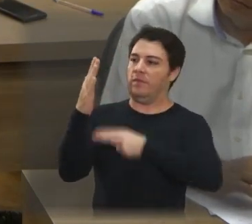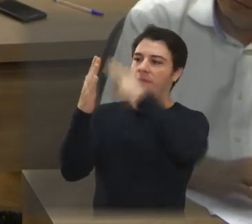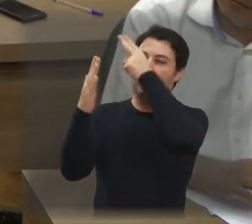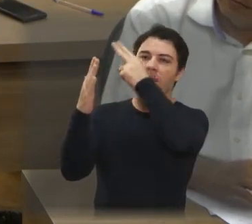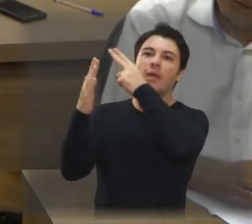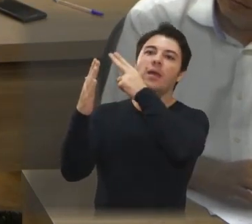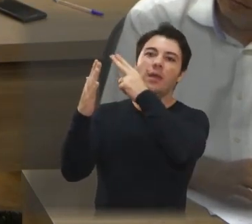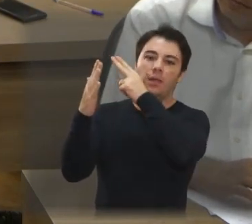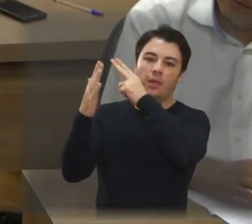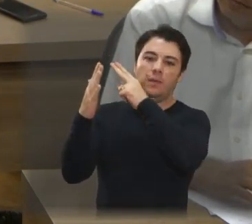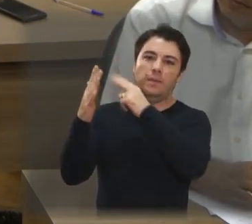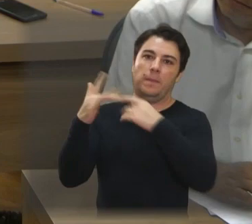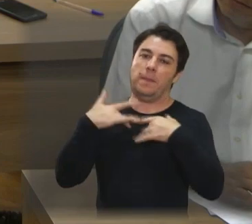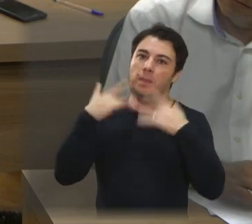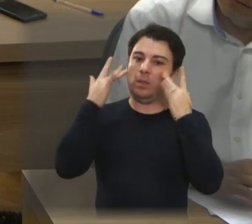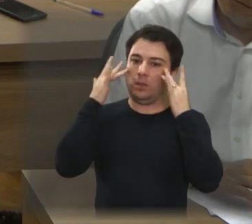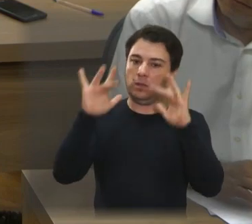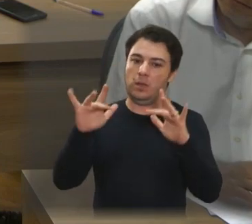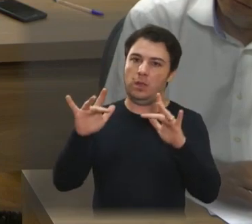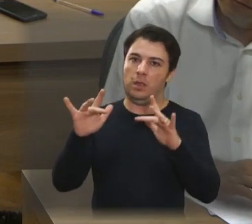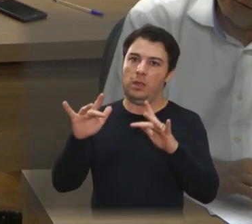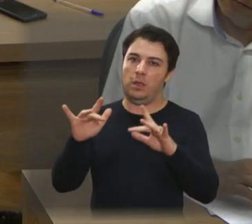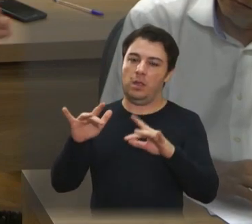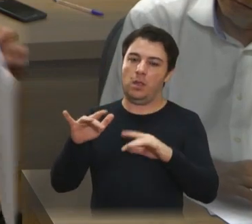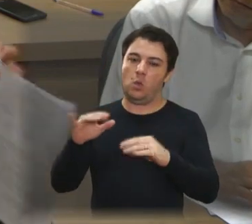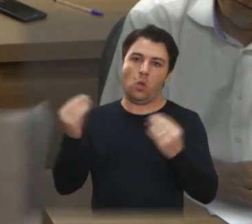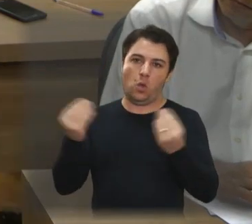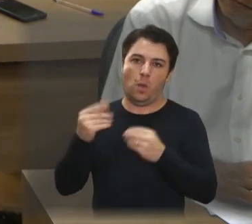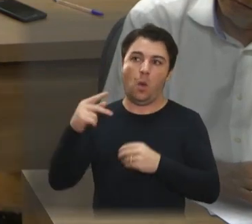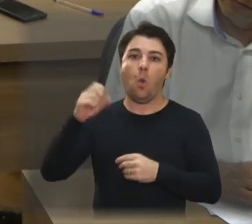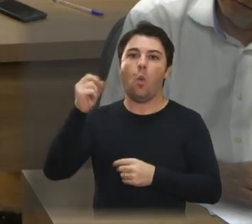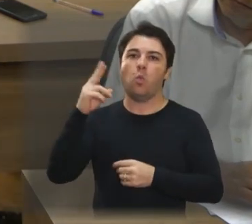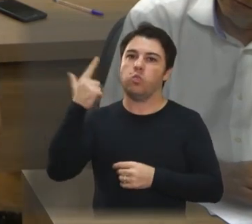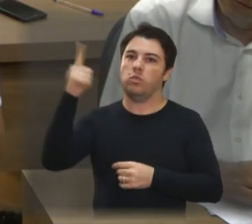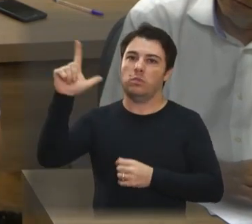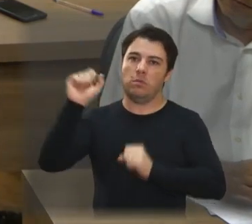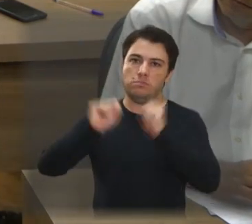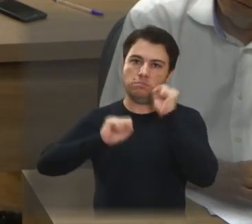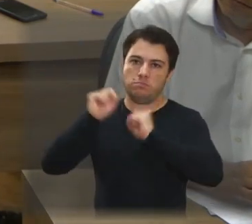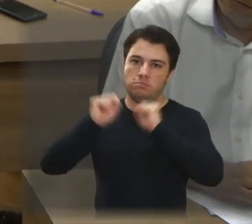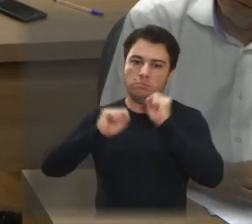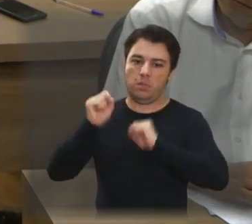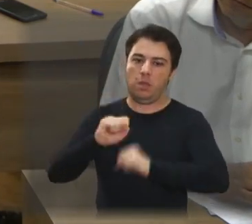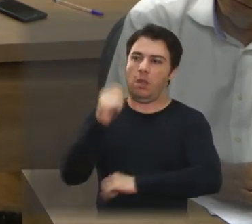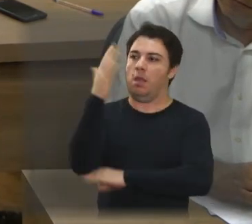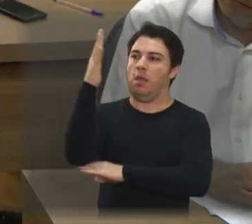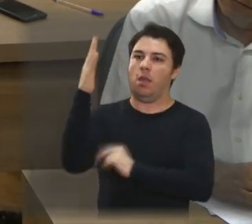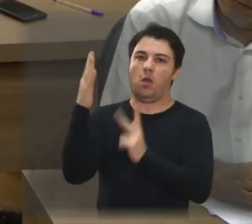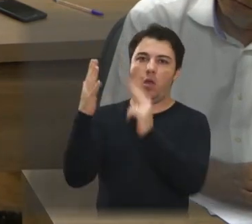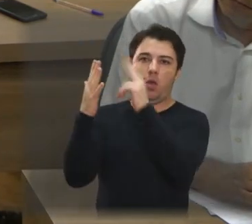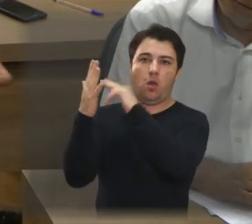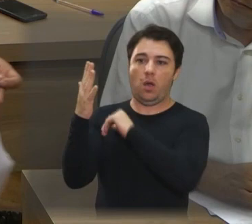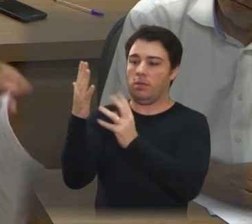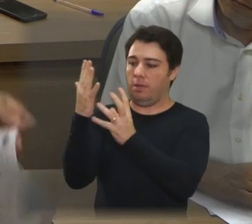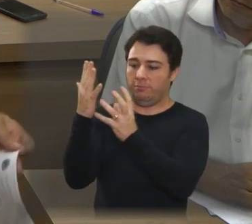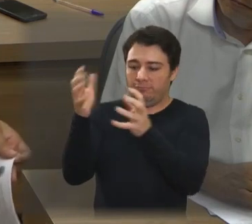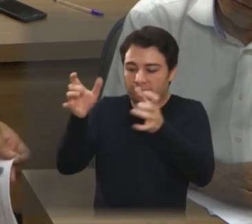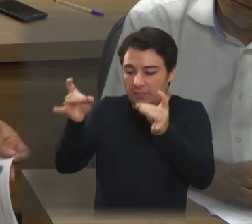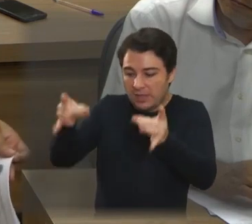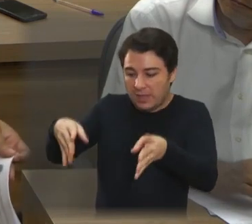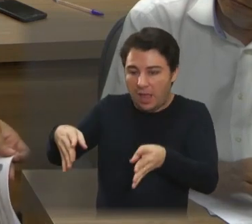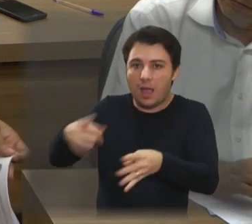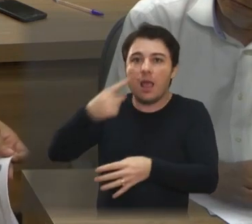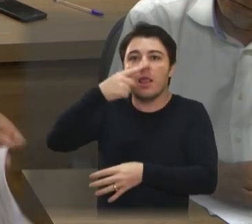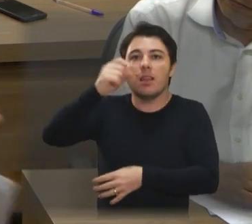e deixava sucessada é próprio da companhia sua empresa terceirizada fazer a pode deixar o que todo o material